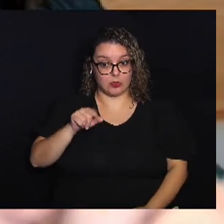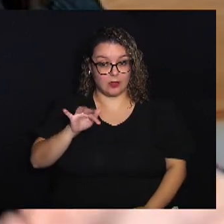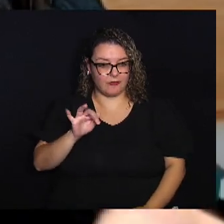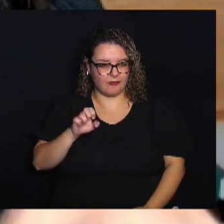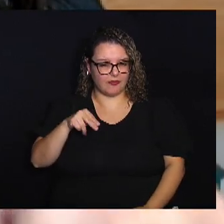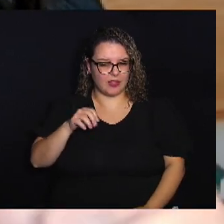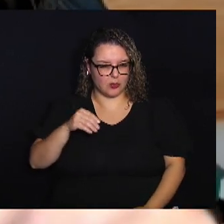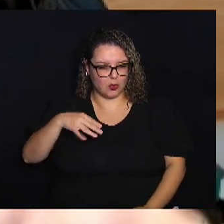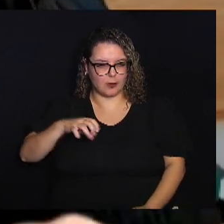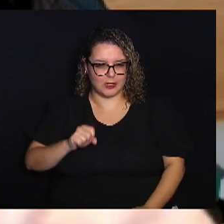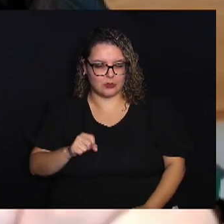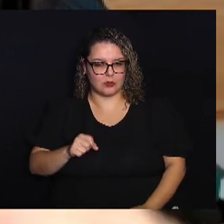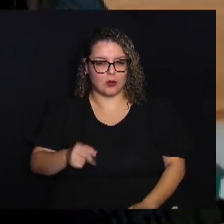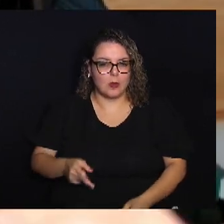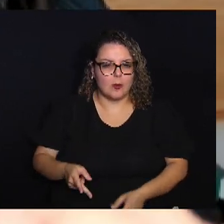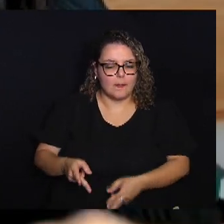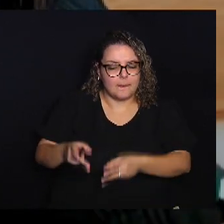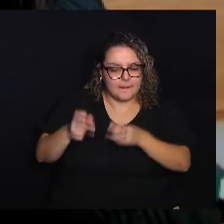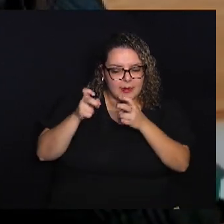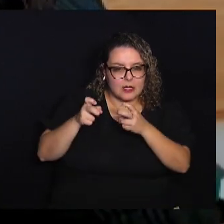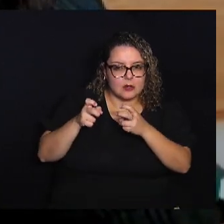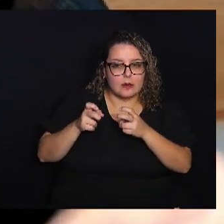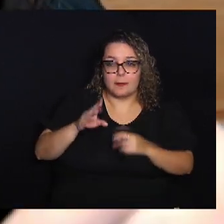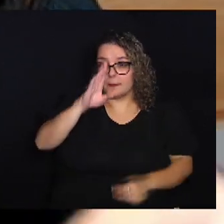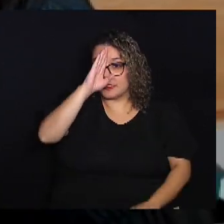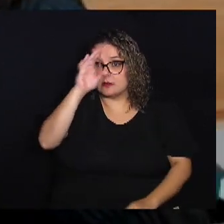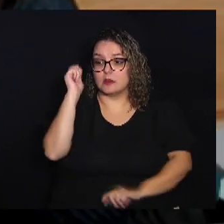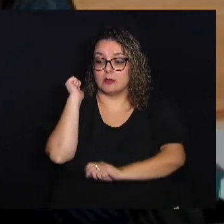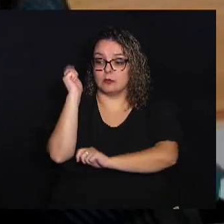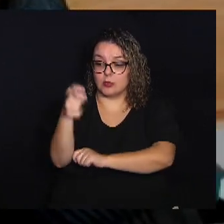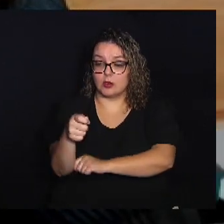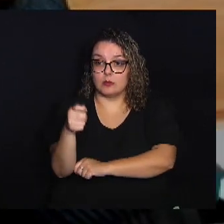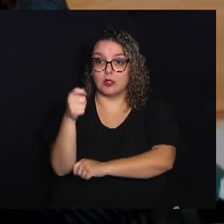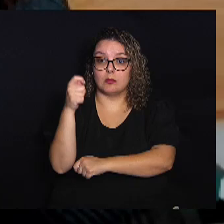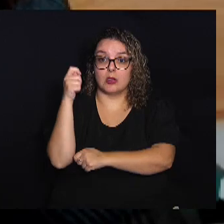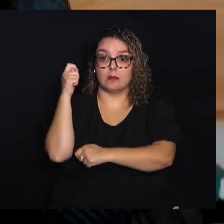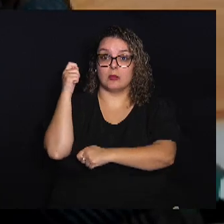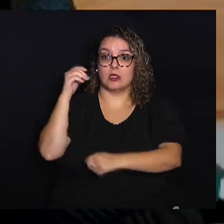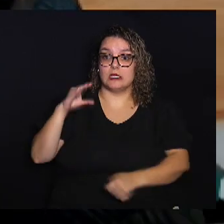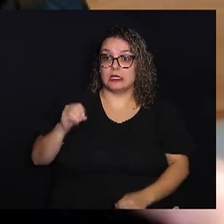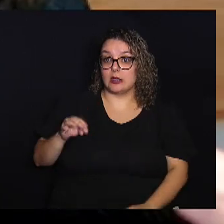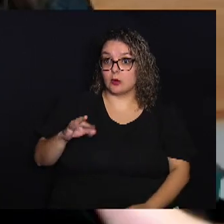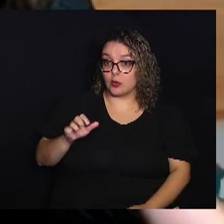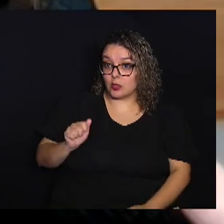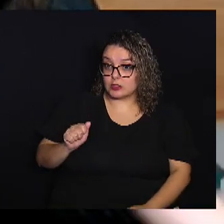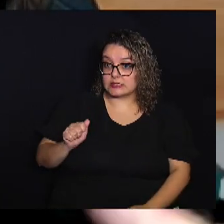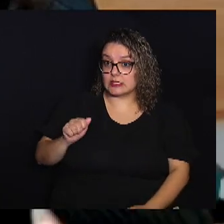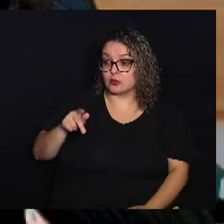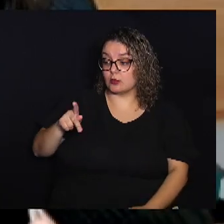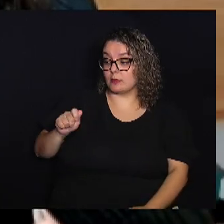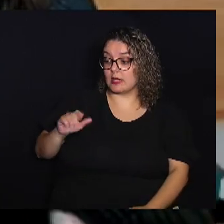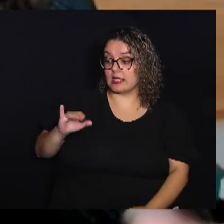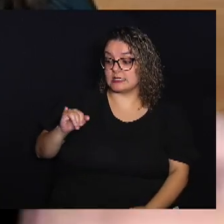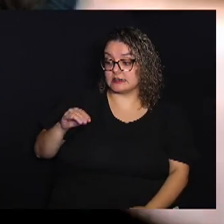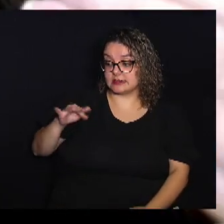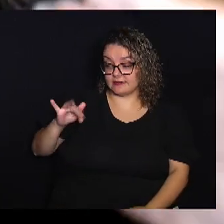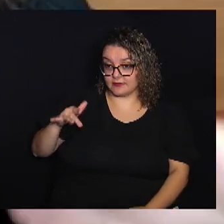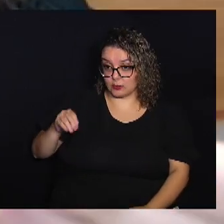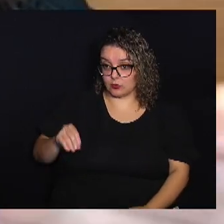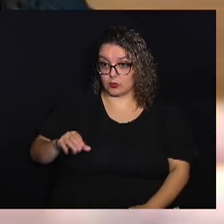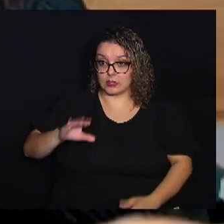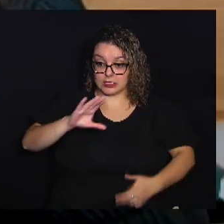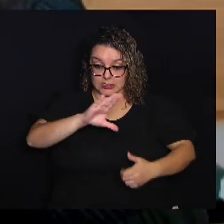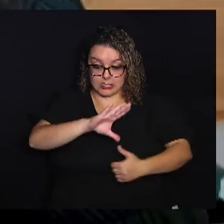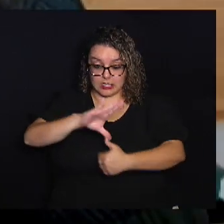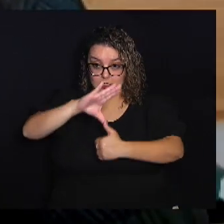fenômeno que foi percebido principalmente por pescadores na costa do Pacífico, aqui na América do Sul, principalmente